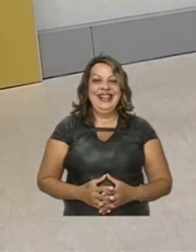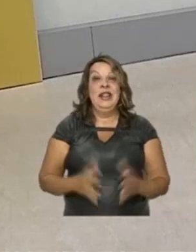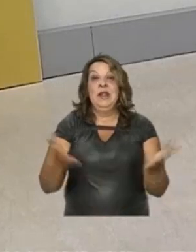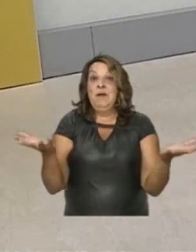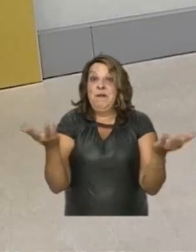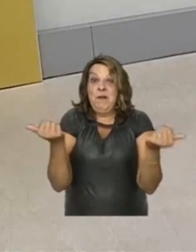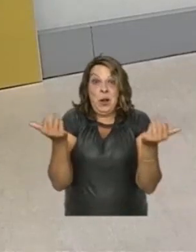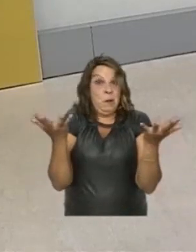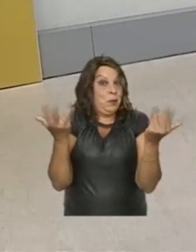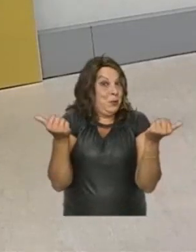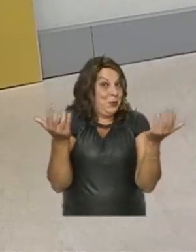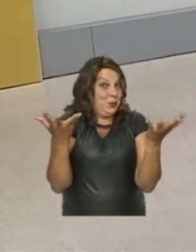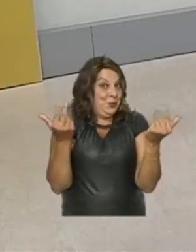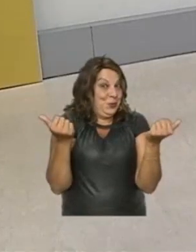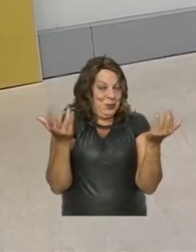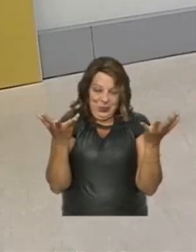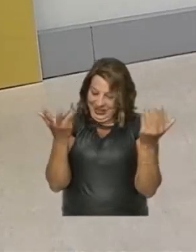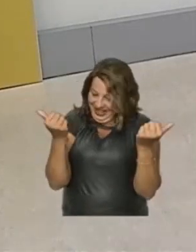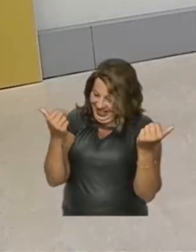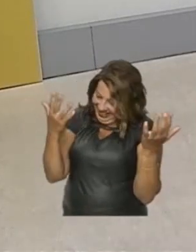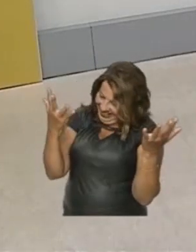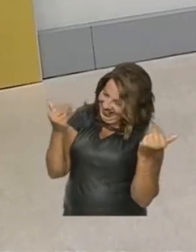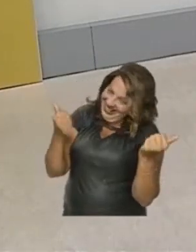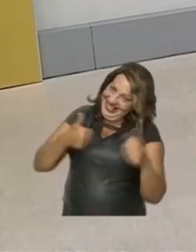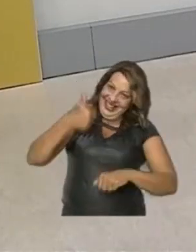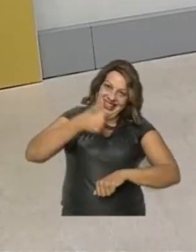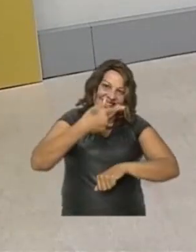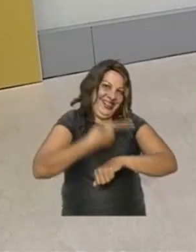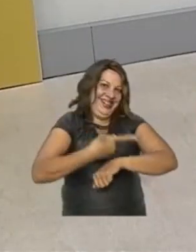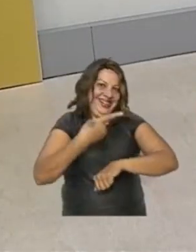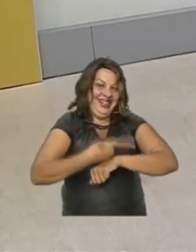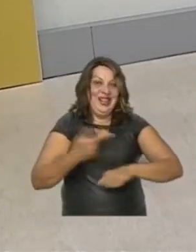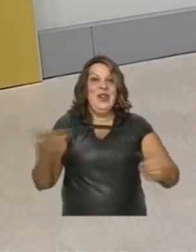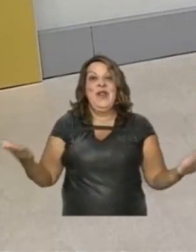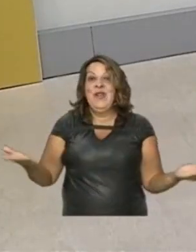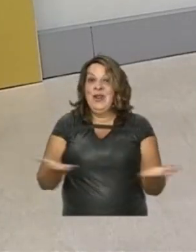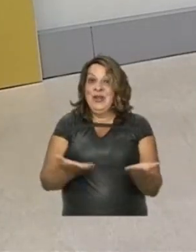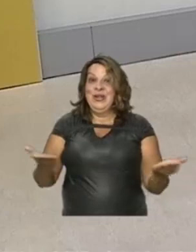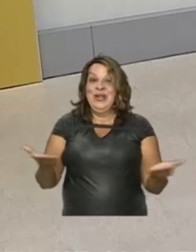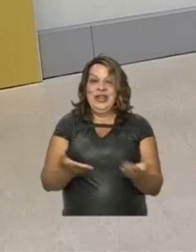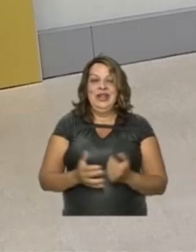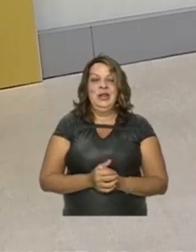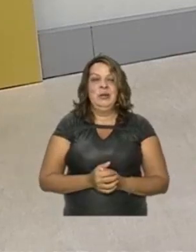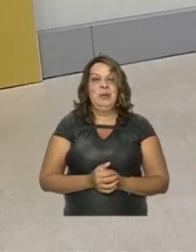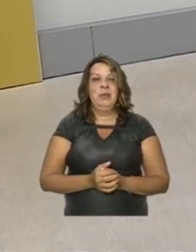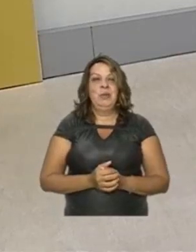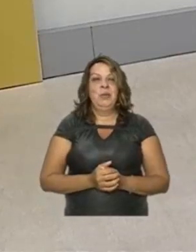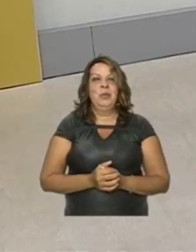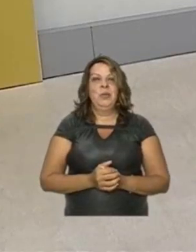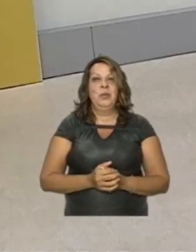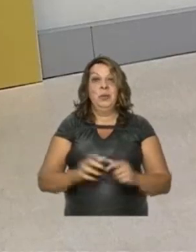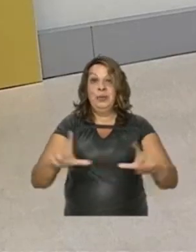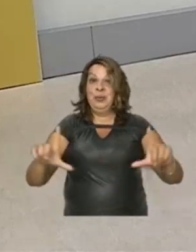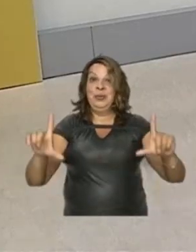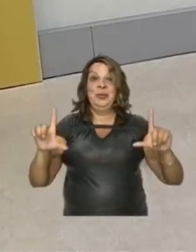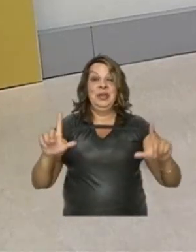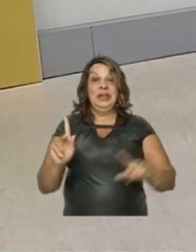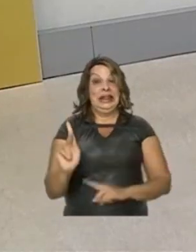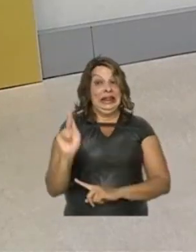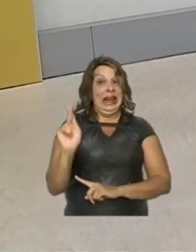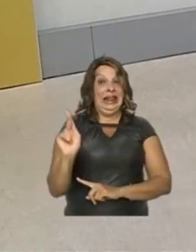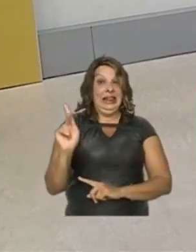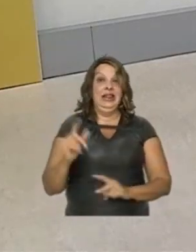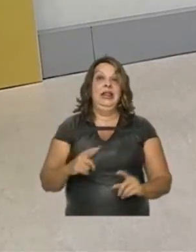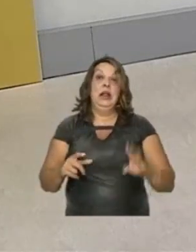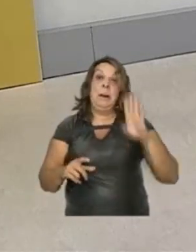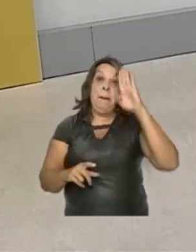Vamos que vamos então para o nosso... Simbora! Nosso primeiro prêmio de hoje! Já no estúdio aí no destaque a Kátia e a